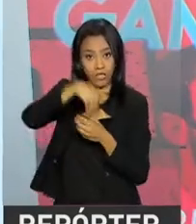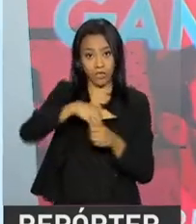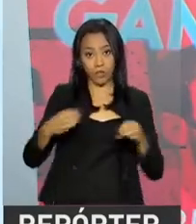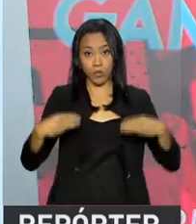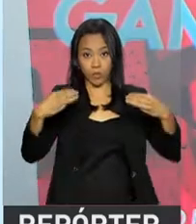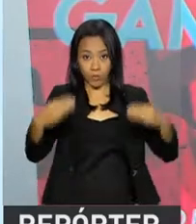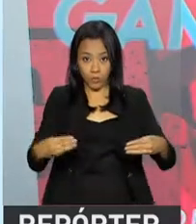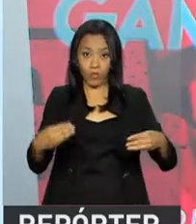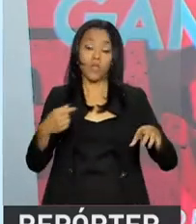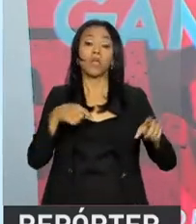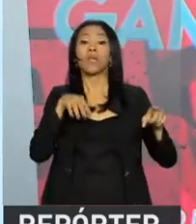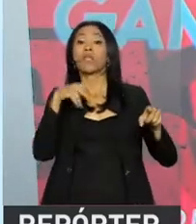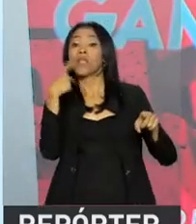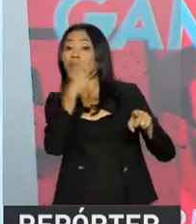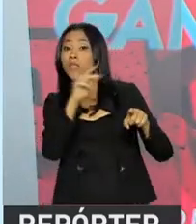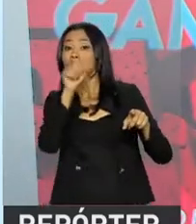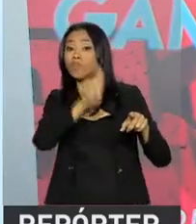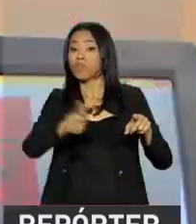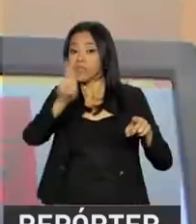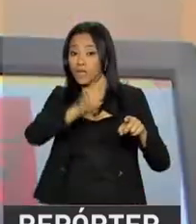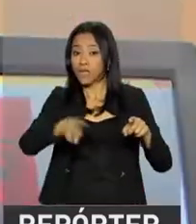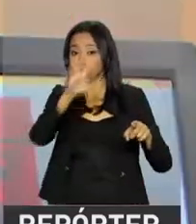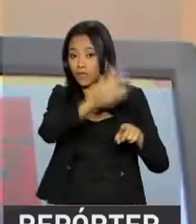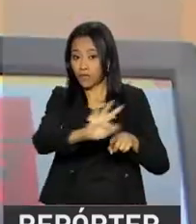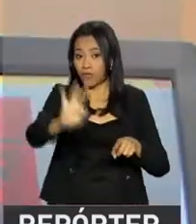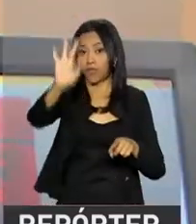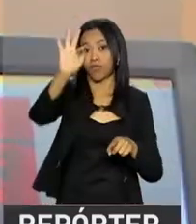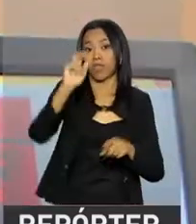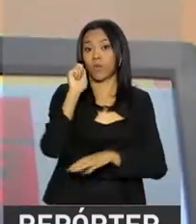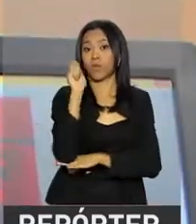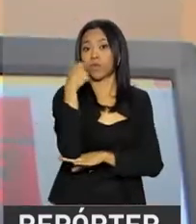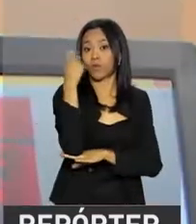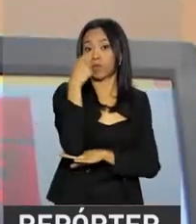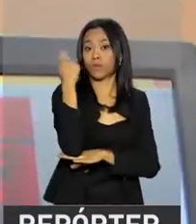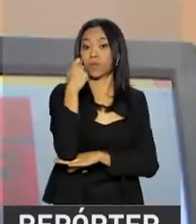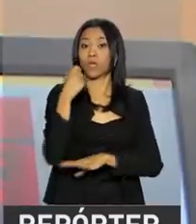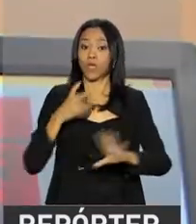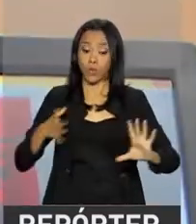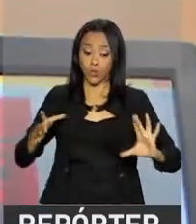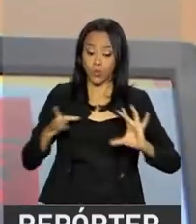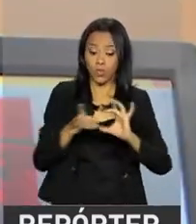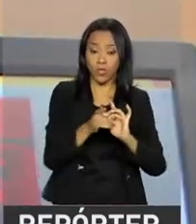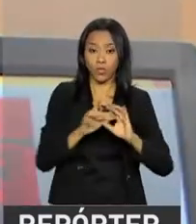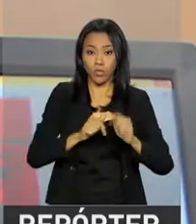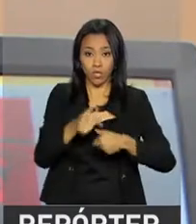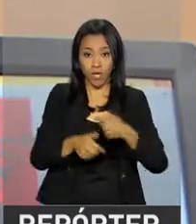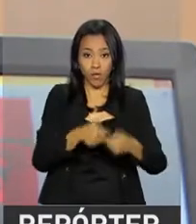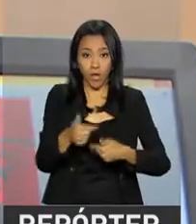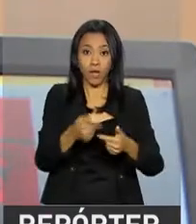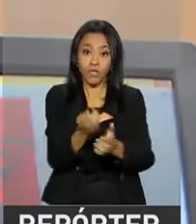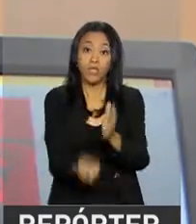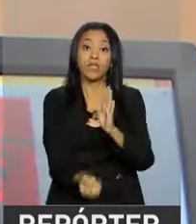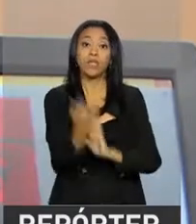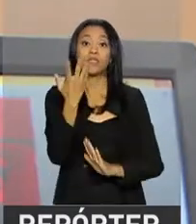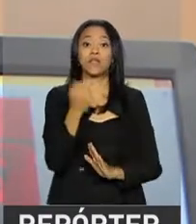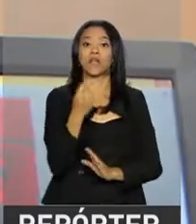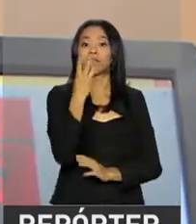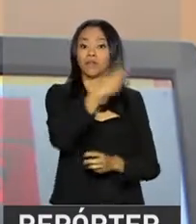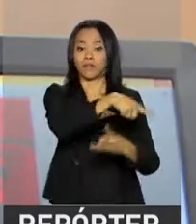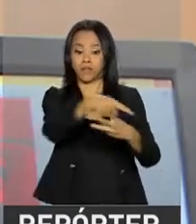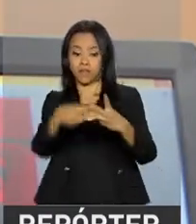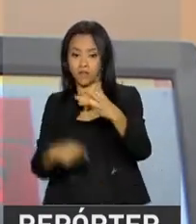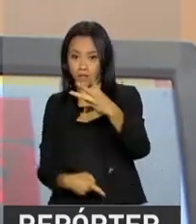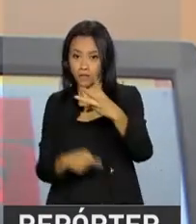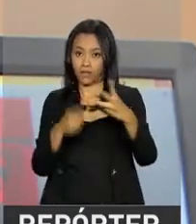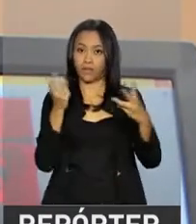universidade federal do rio grande do sul e abragames nos unimos estamos propondo três módulos a distância